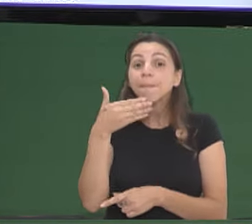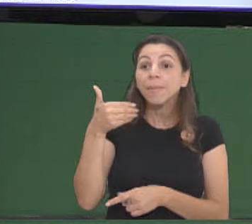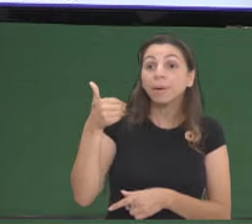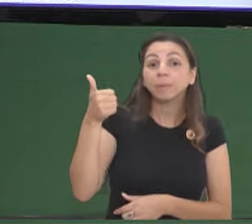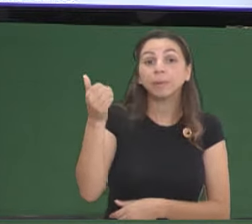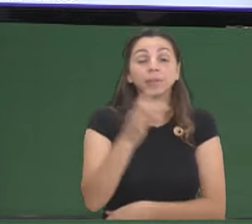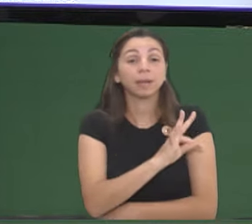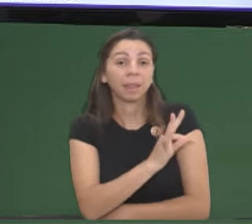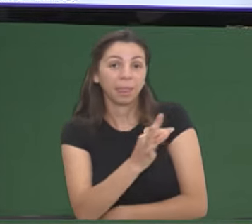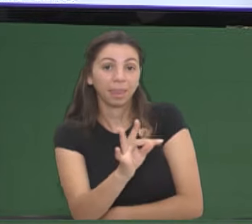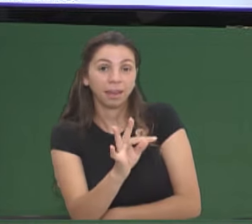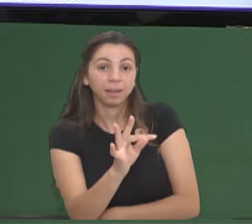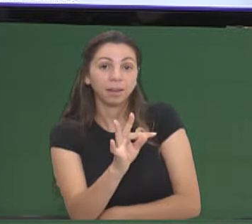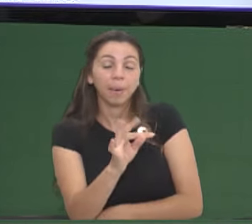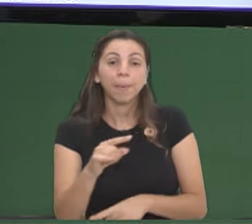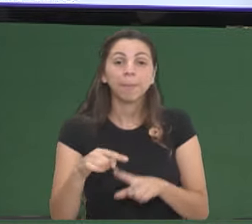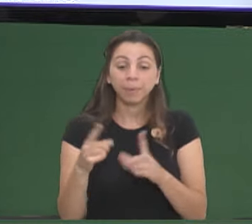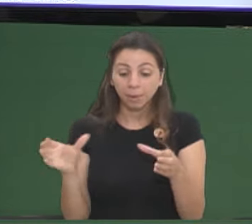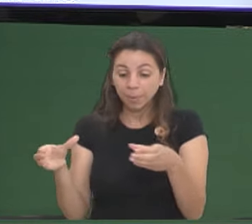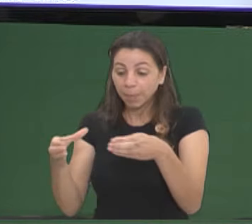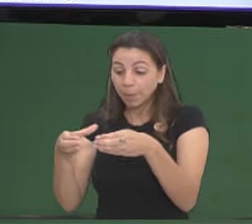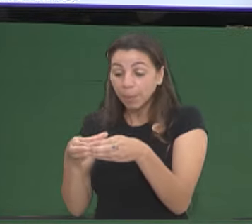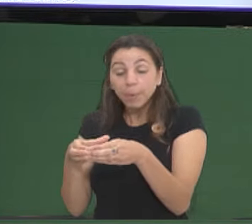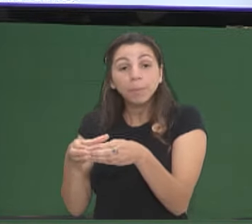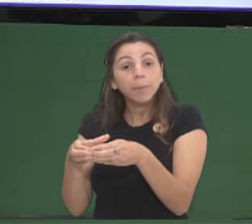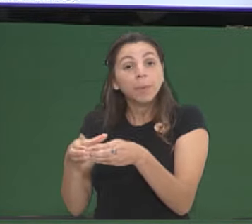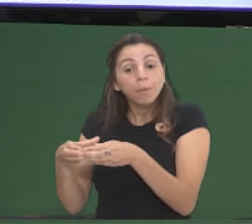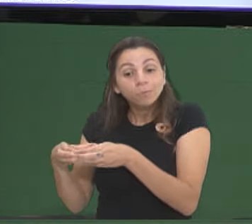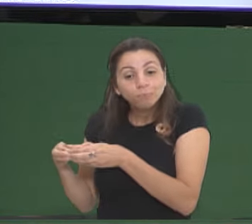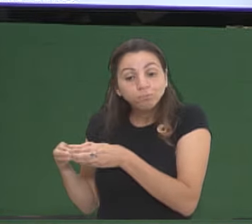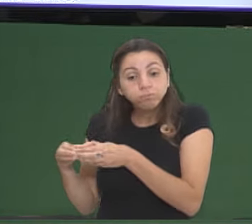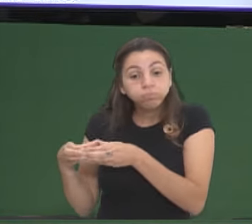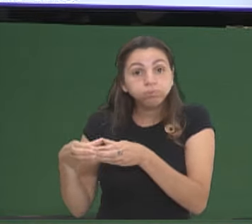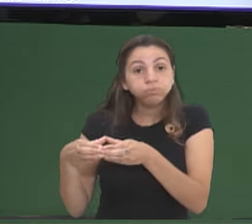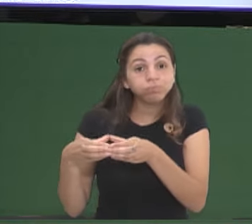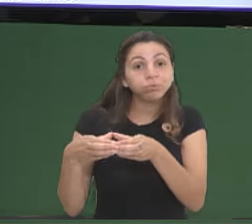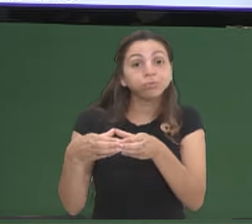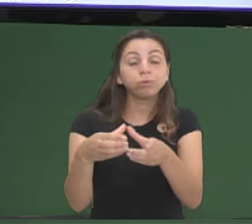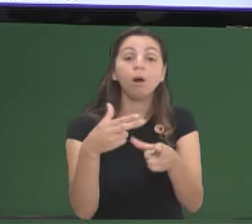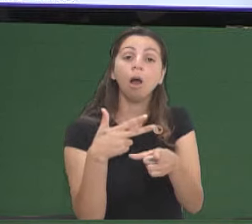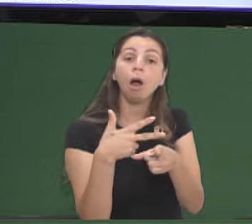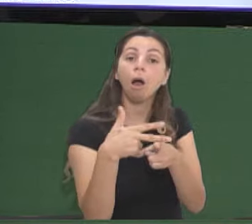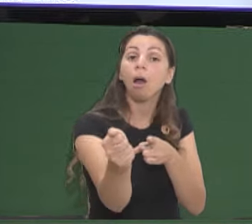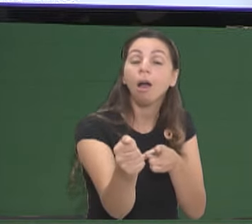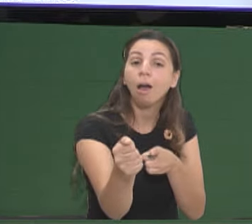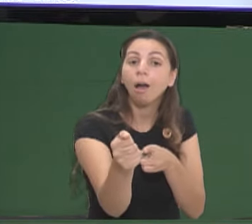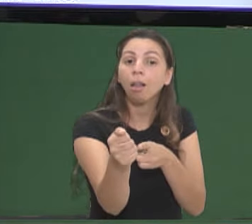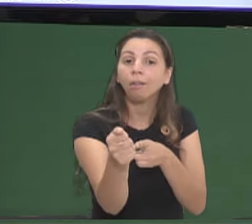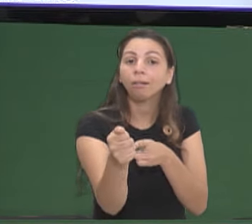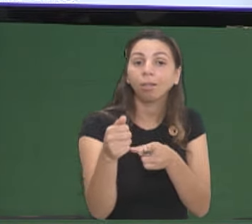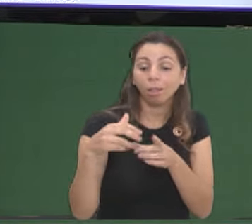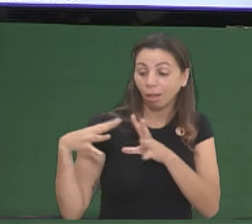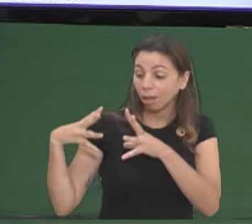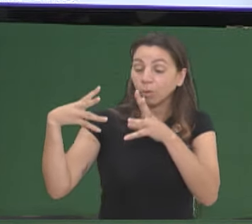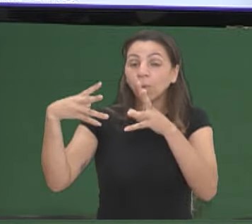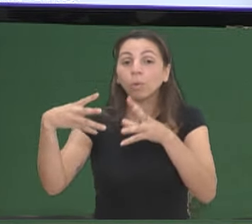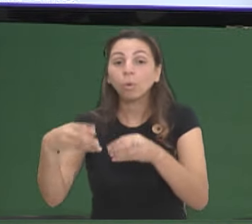sim, todos conquistem essa vitória, né? No momento que todos capricharem, né, nas suas